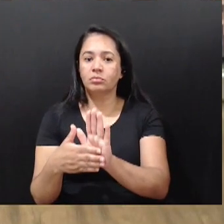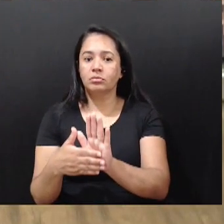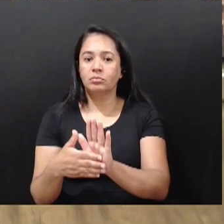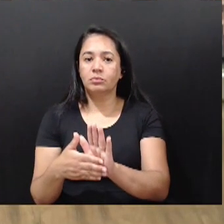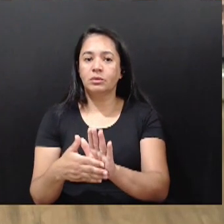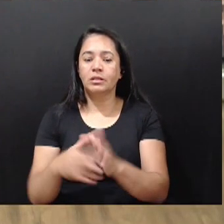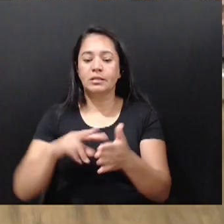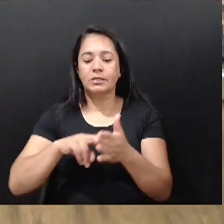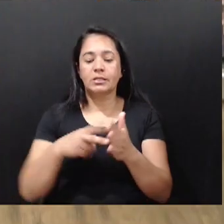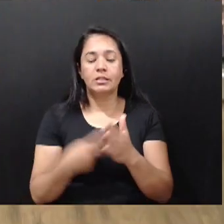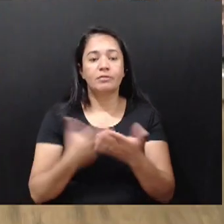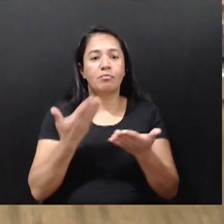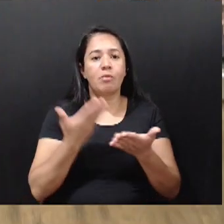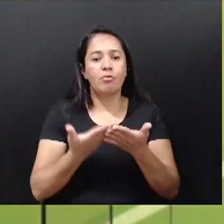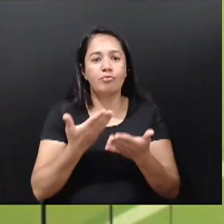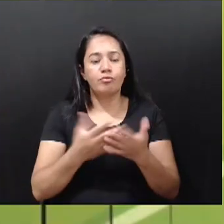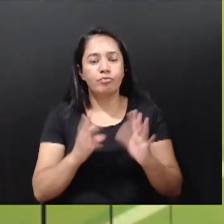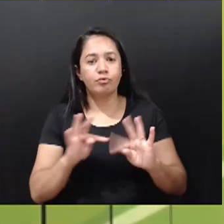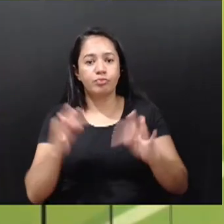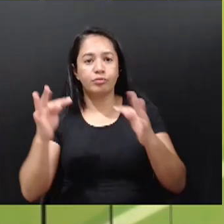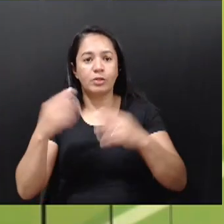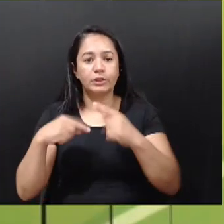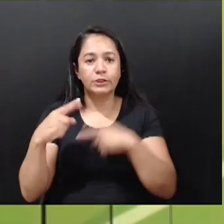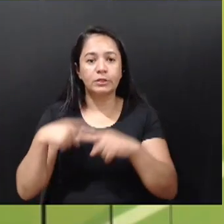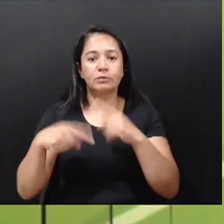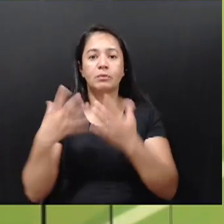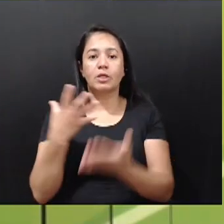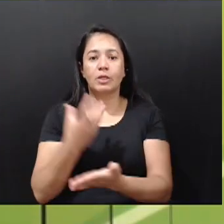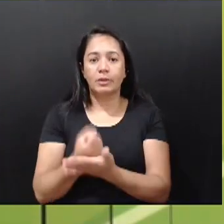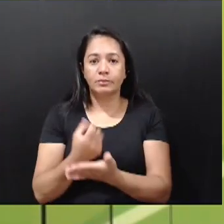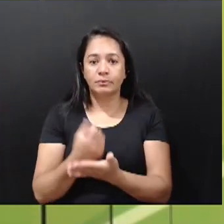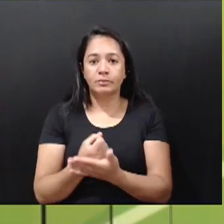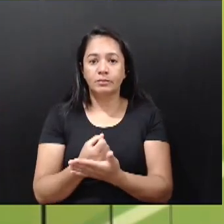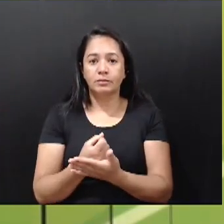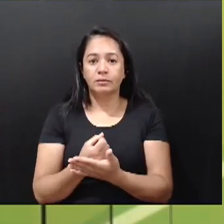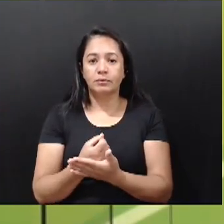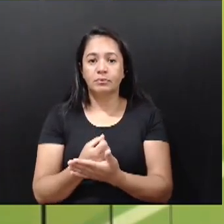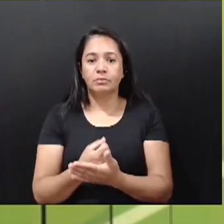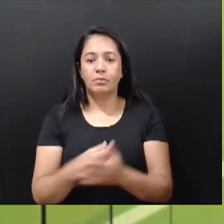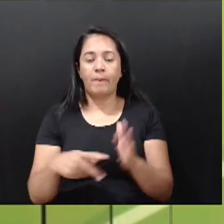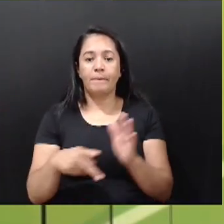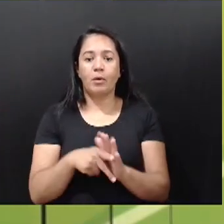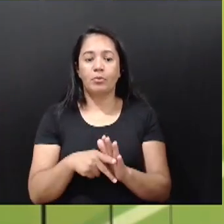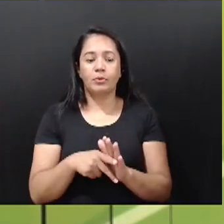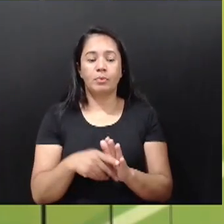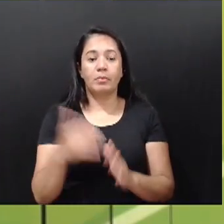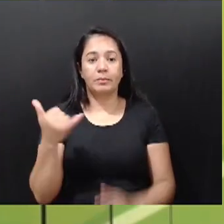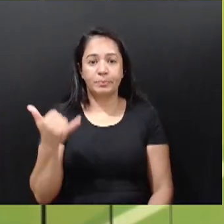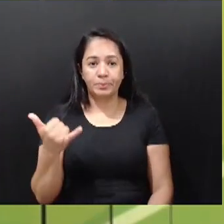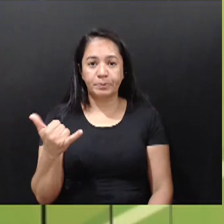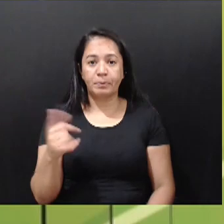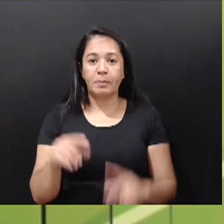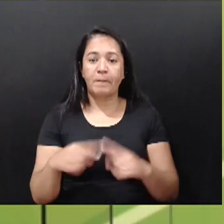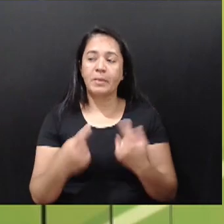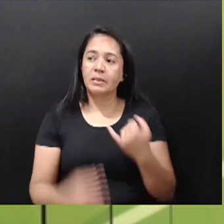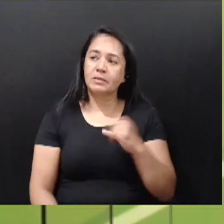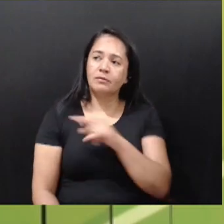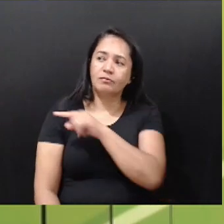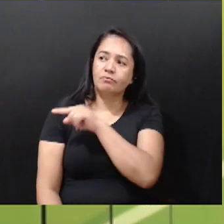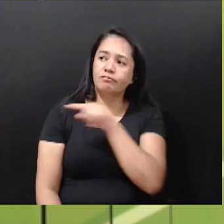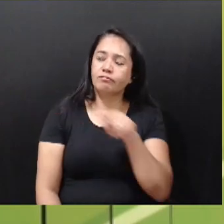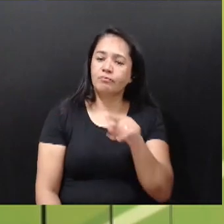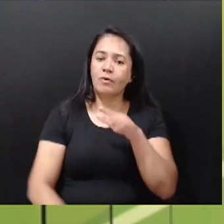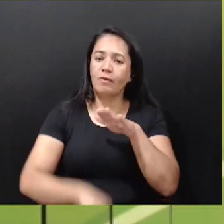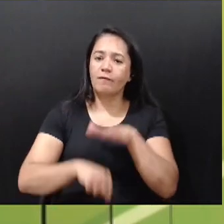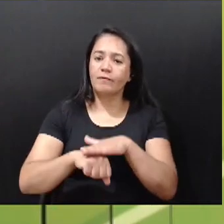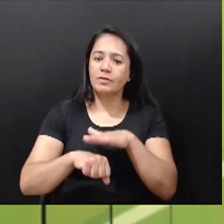tecnologia, desenvolvimento de aplicativos para os dispositivos móveis. Mas quando vocês fizeram, claro, que por